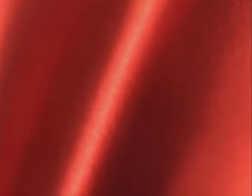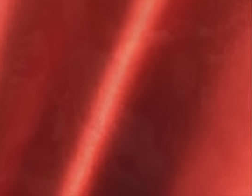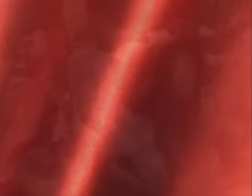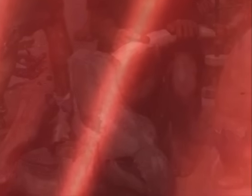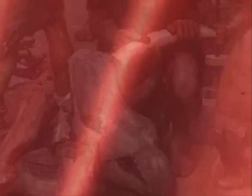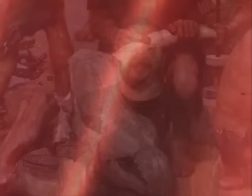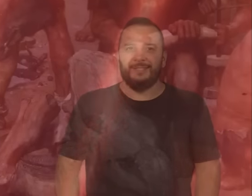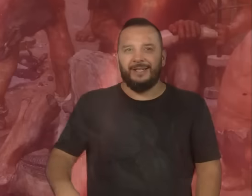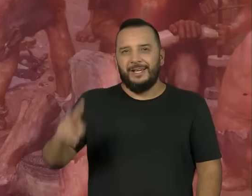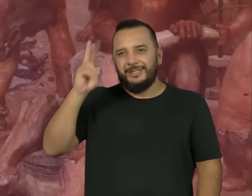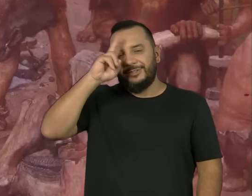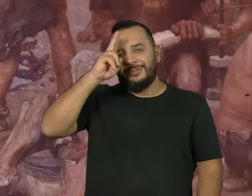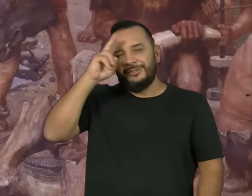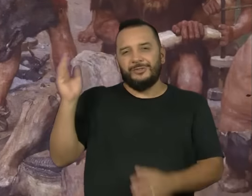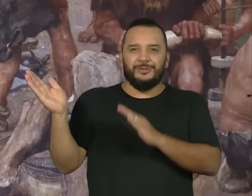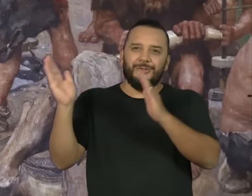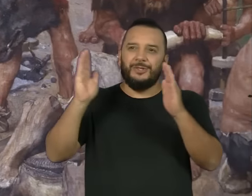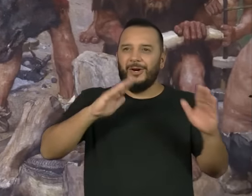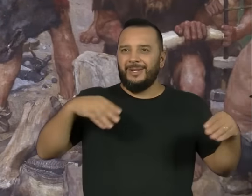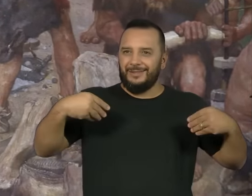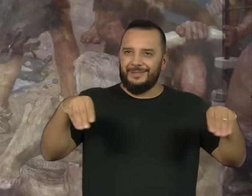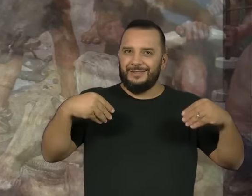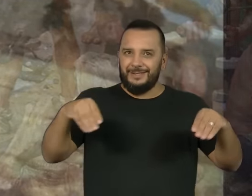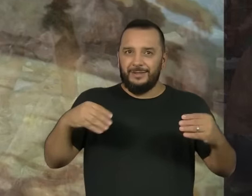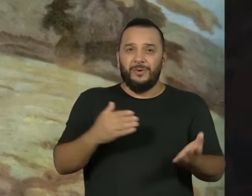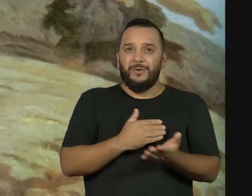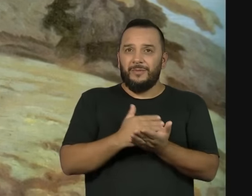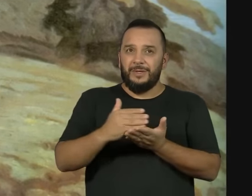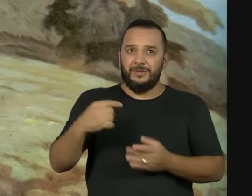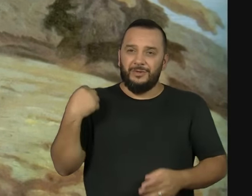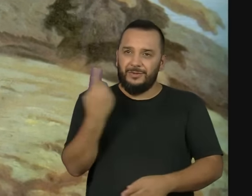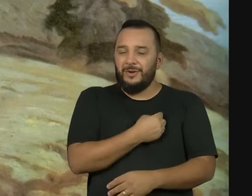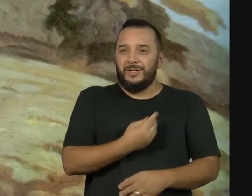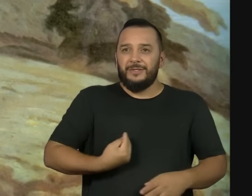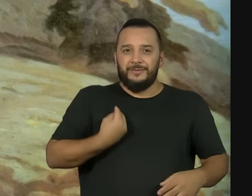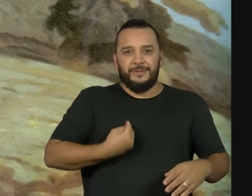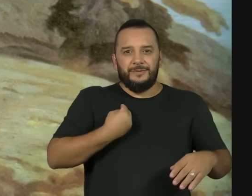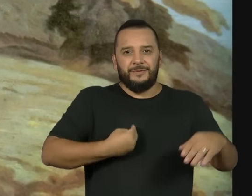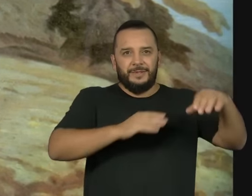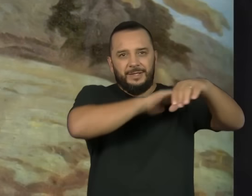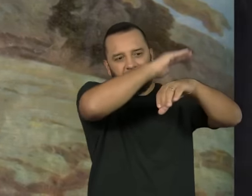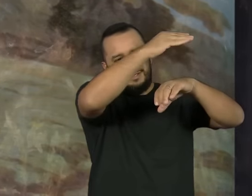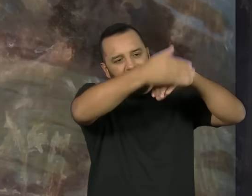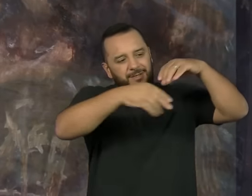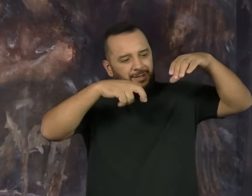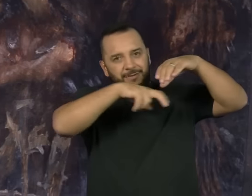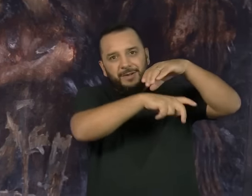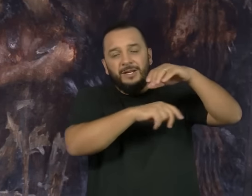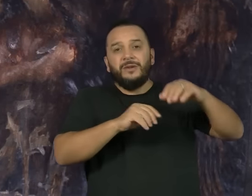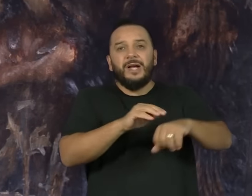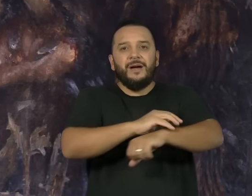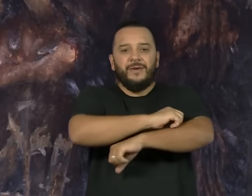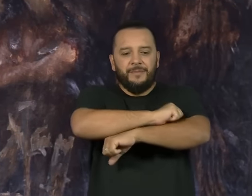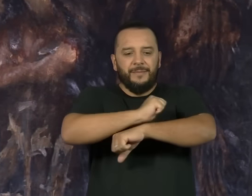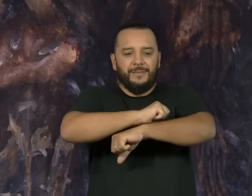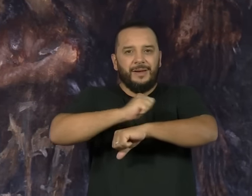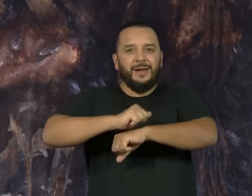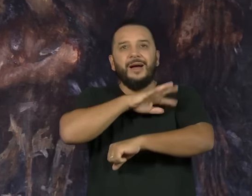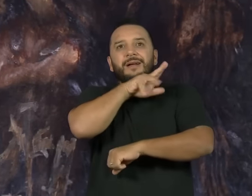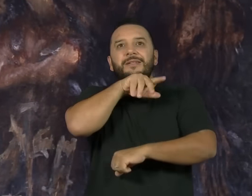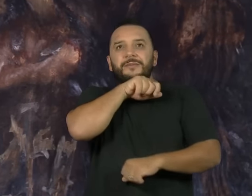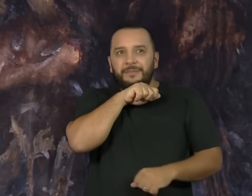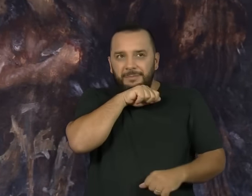A história do tecido começou quando ainda vivíamos em cavernas e usávamos peles de animais e fibras para nos proteger